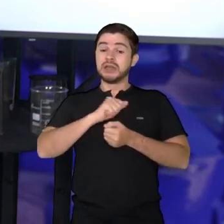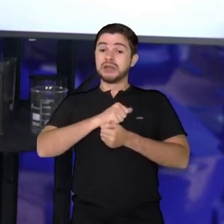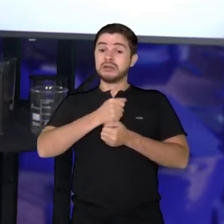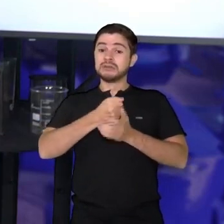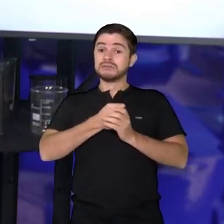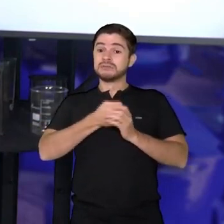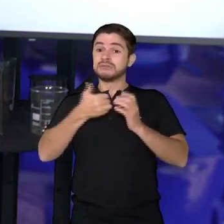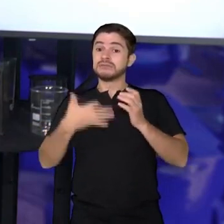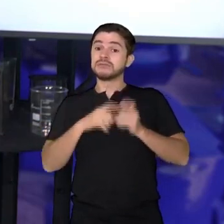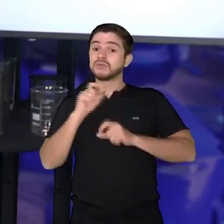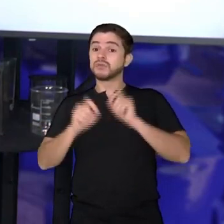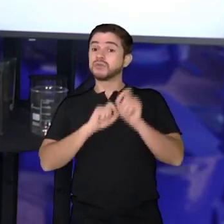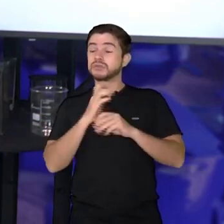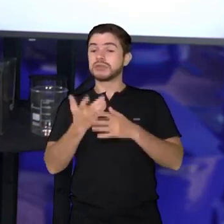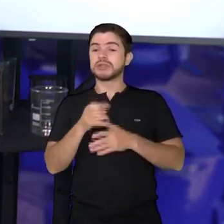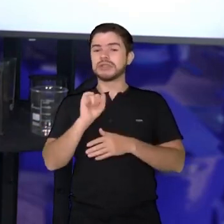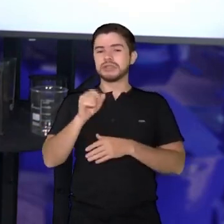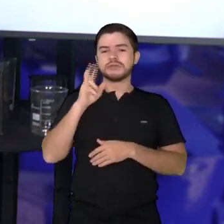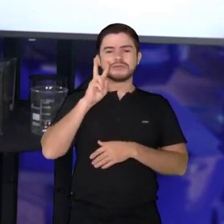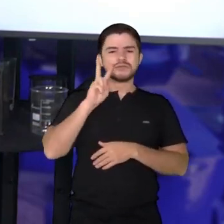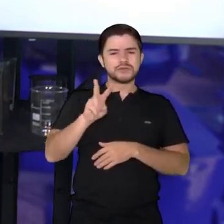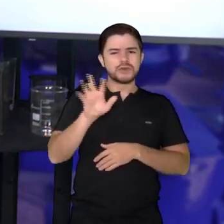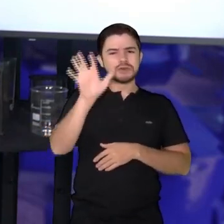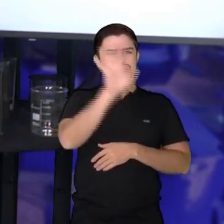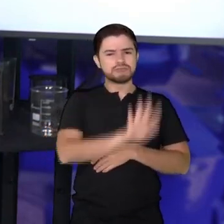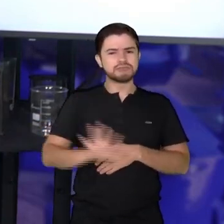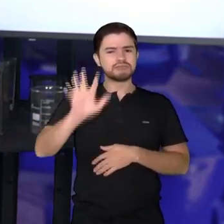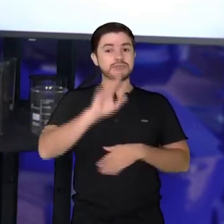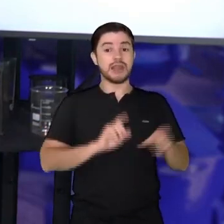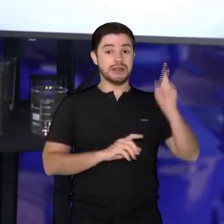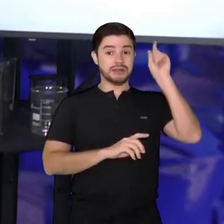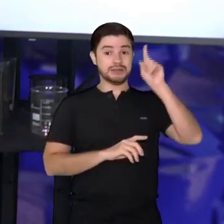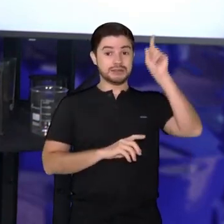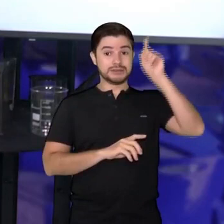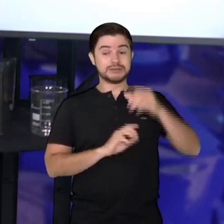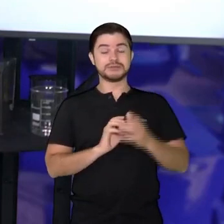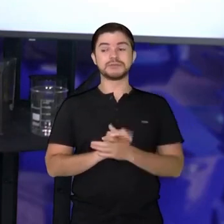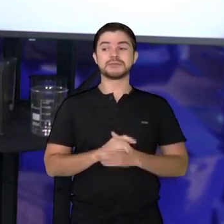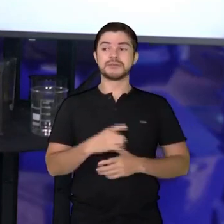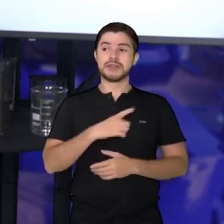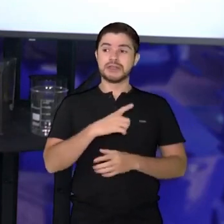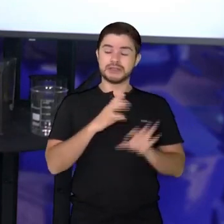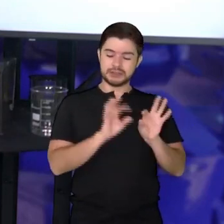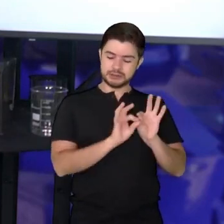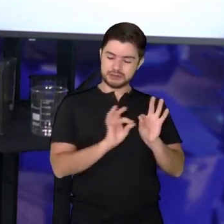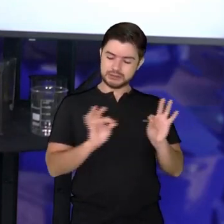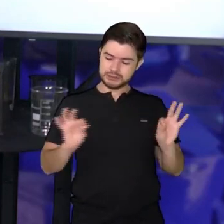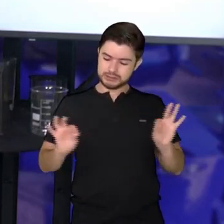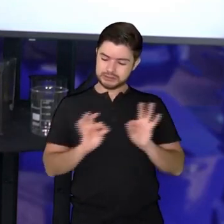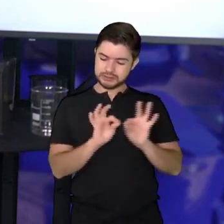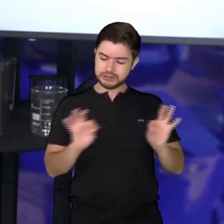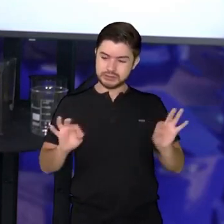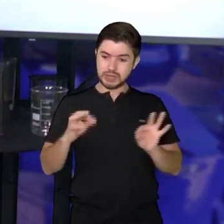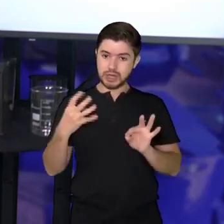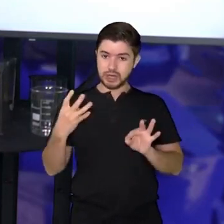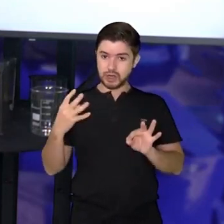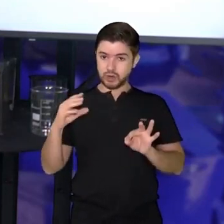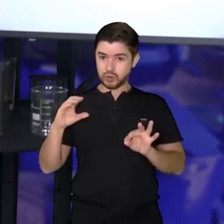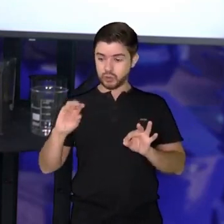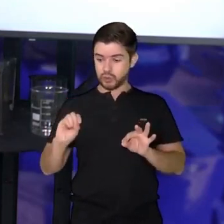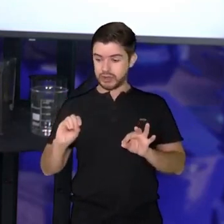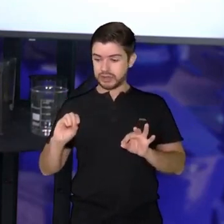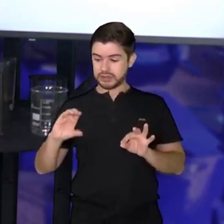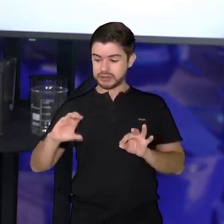você visualiza o espaço aqui, a gente percebe que temos 40 centímetros aqui no